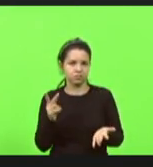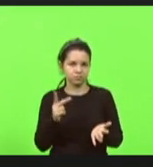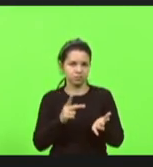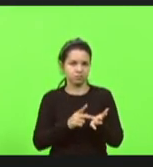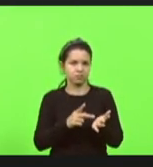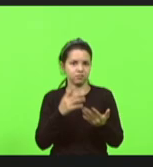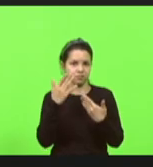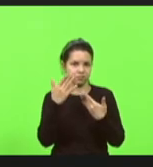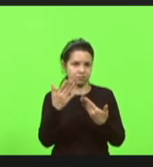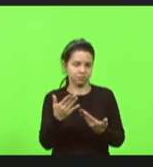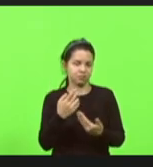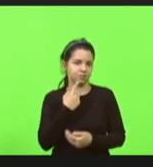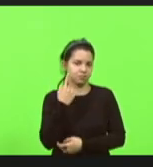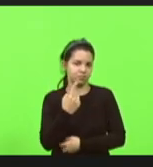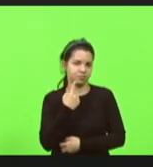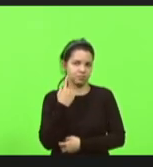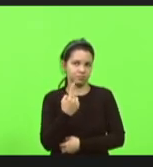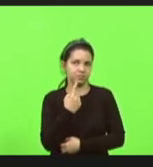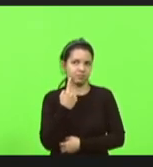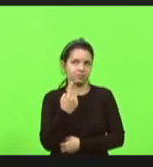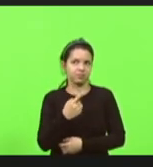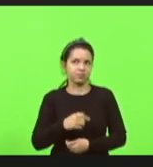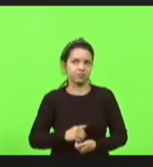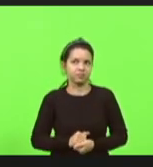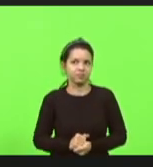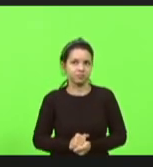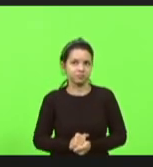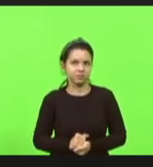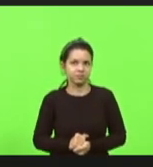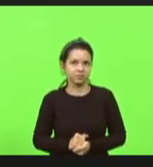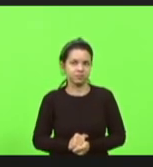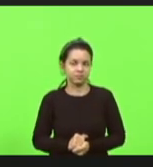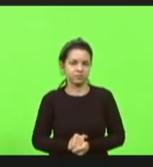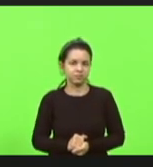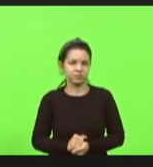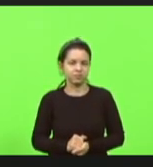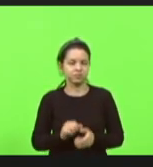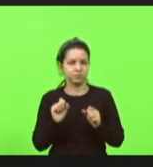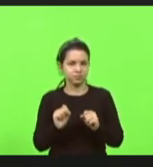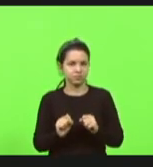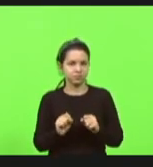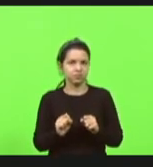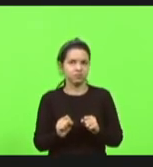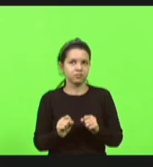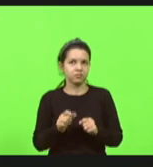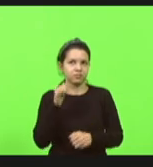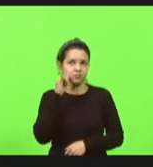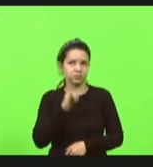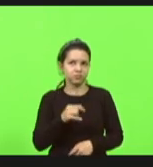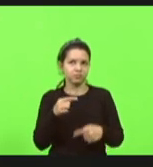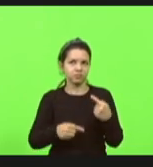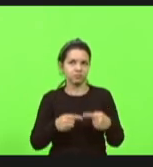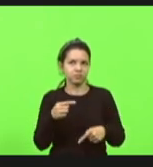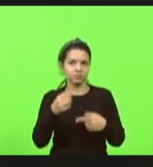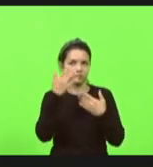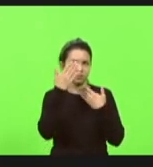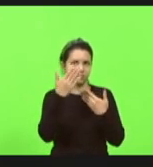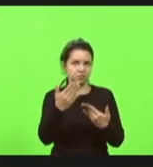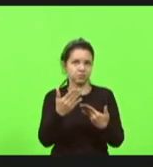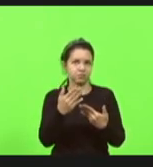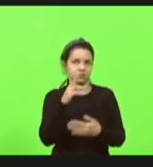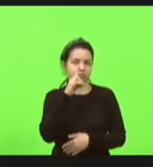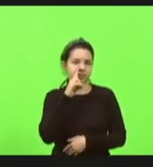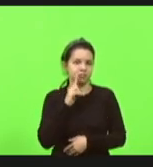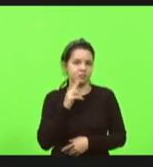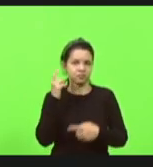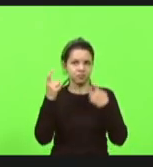o comentário do deputado. Vossa Excelência, é uma questão de ordem que pode nos poupar a discussão. Quero agradecer o deputado Ivan Nattes pela